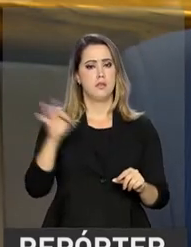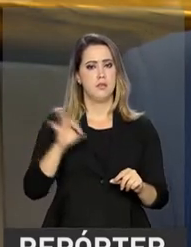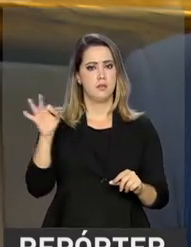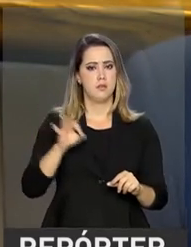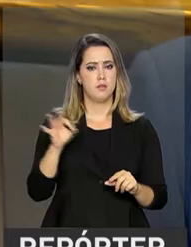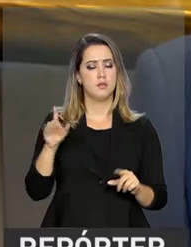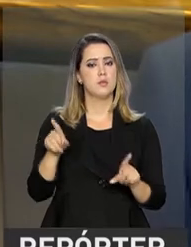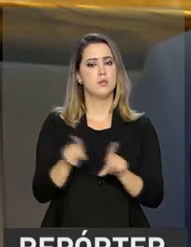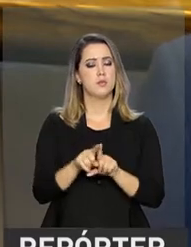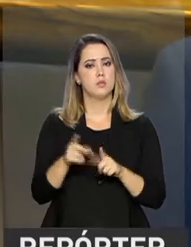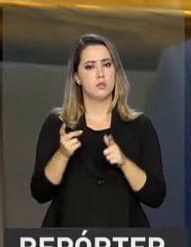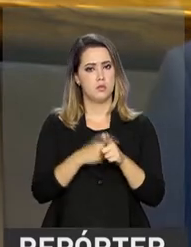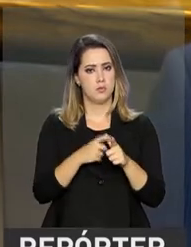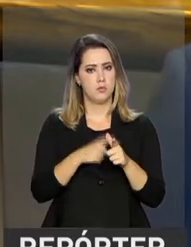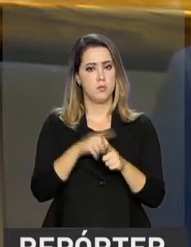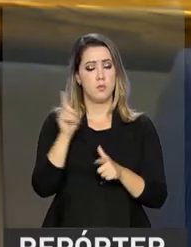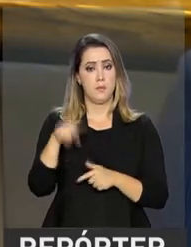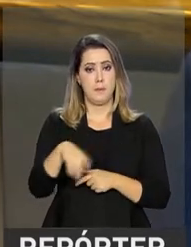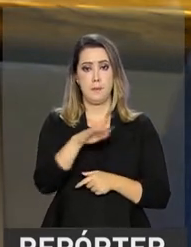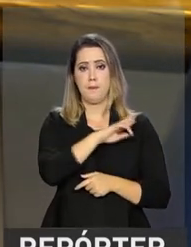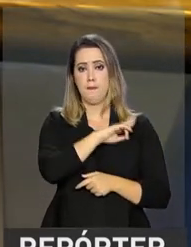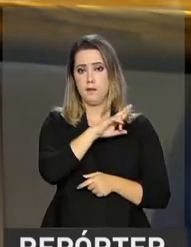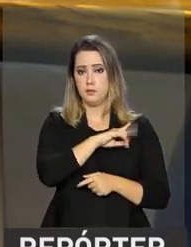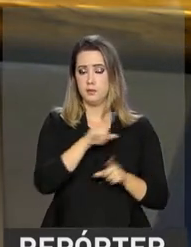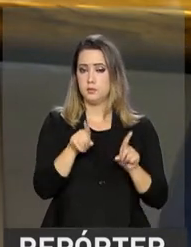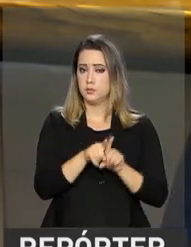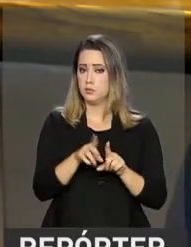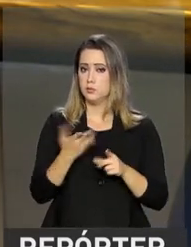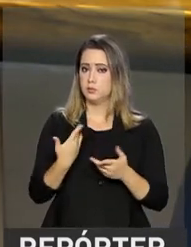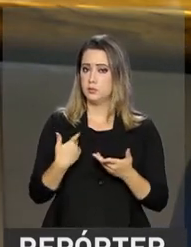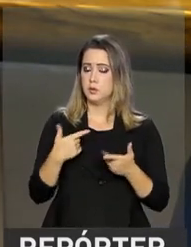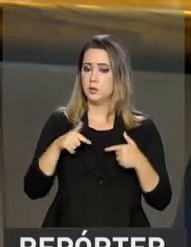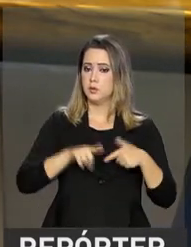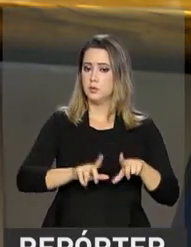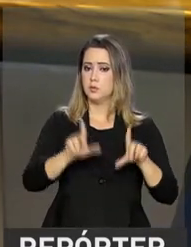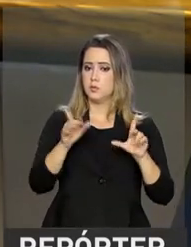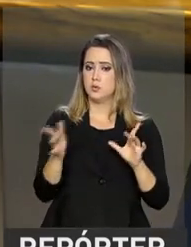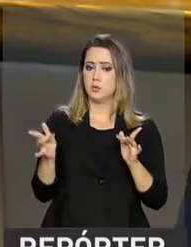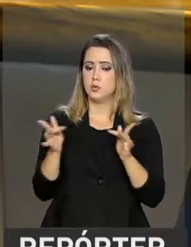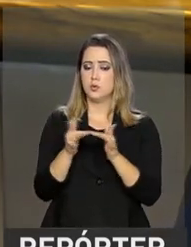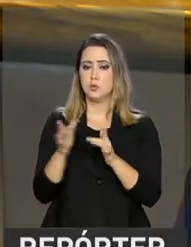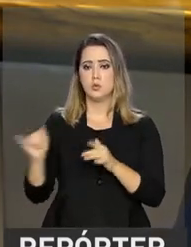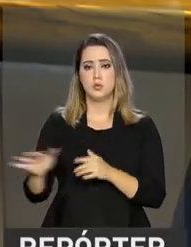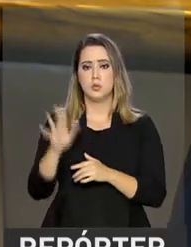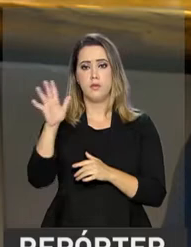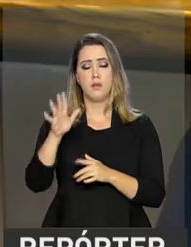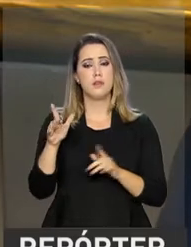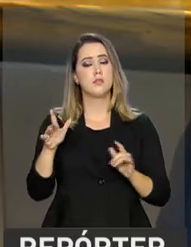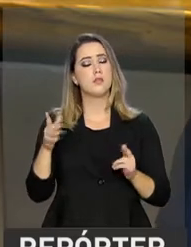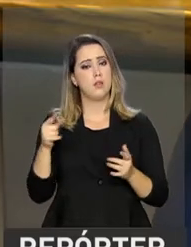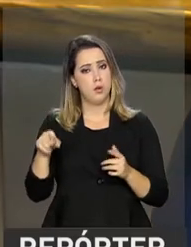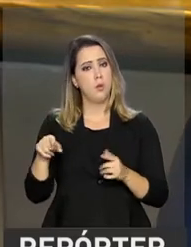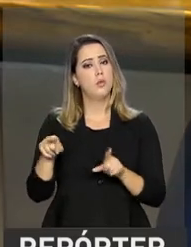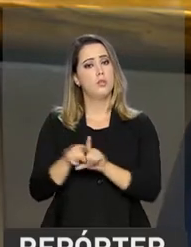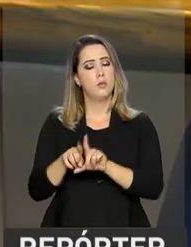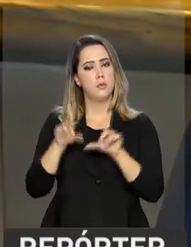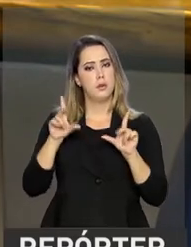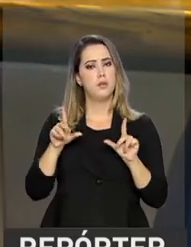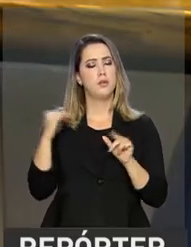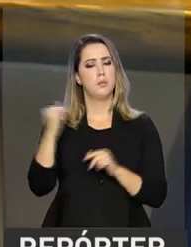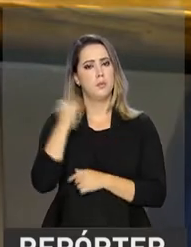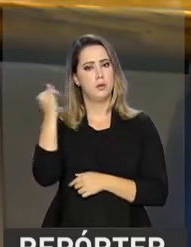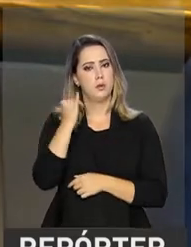da dívida é respondido por títulos atrelados à inflação então com a queda da inflação isso também impacta de forma